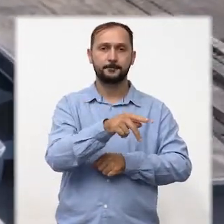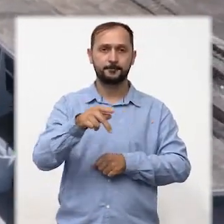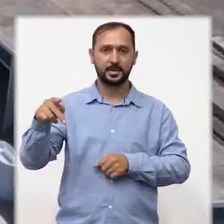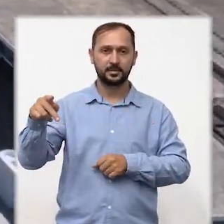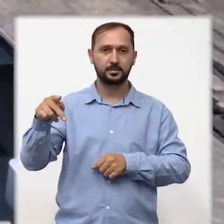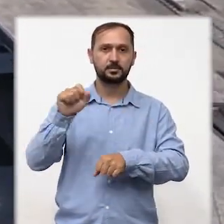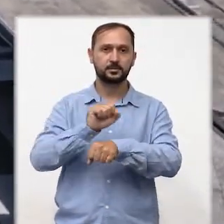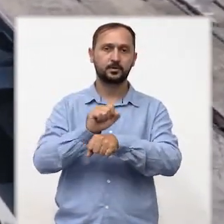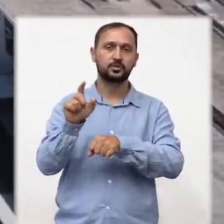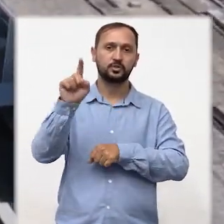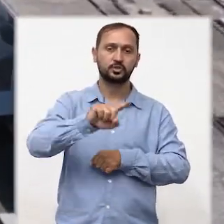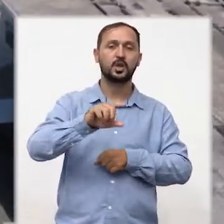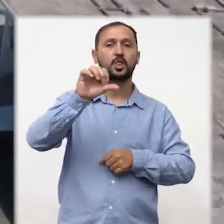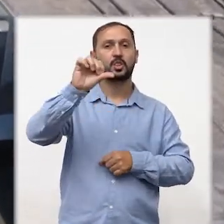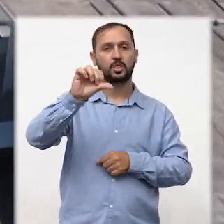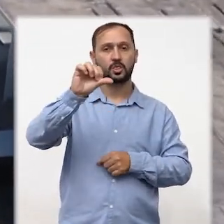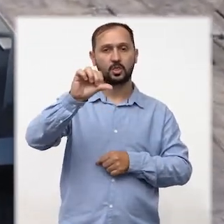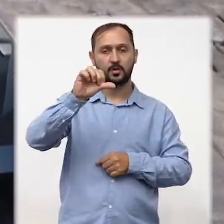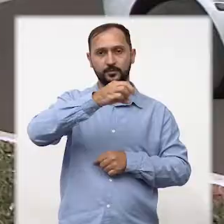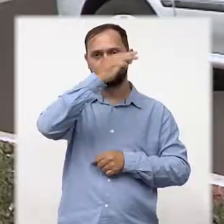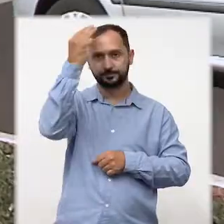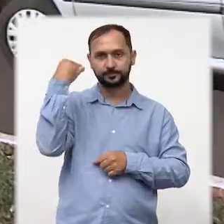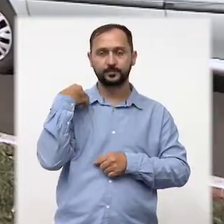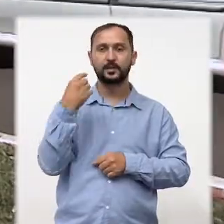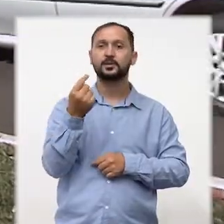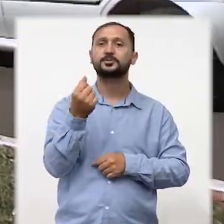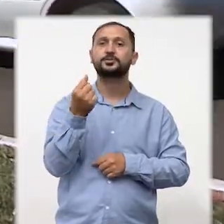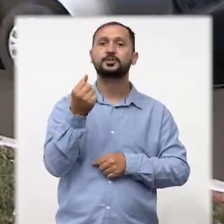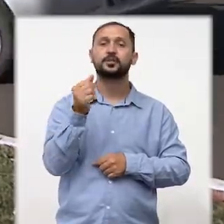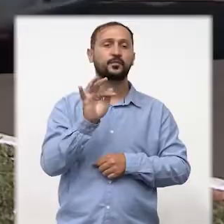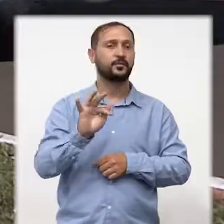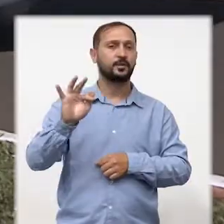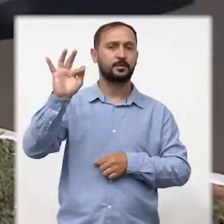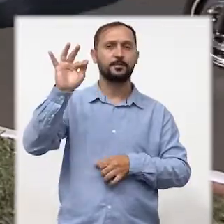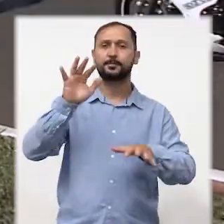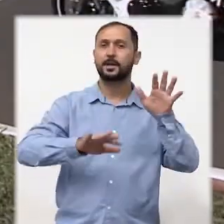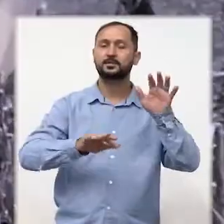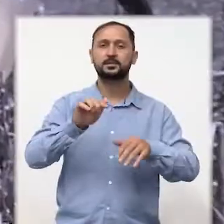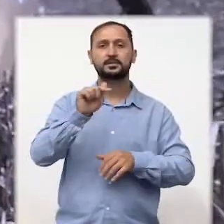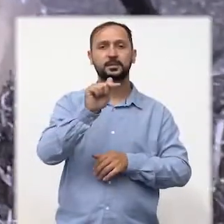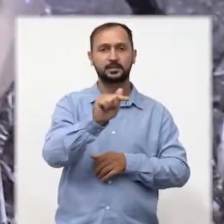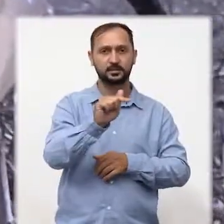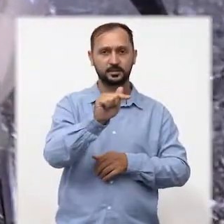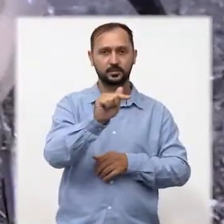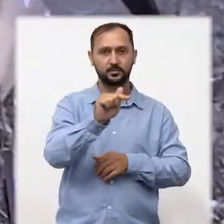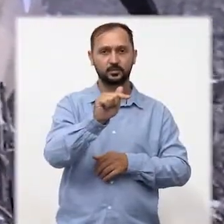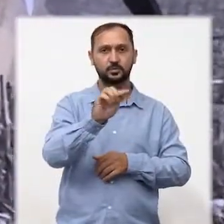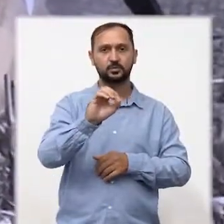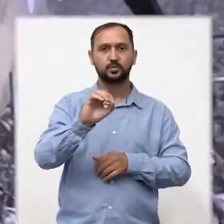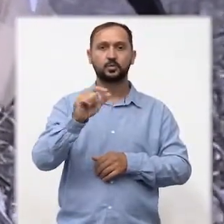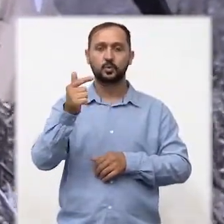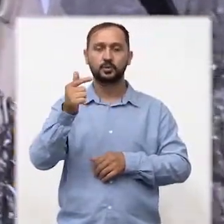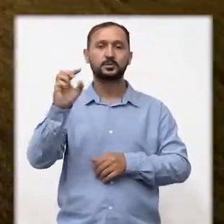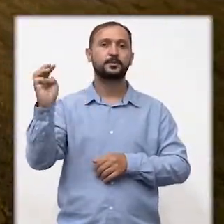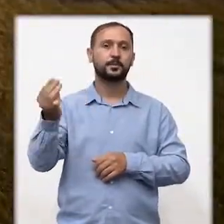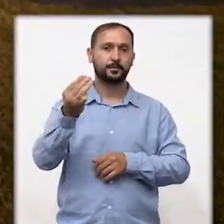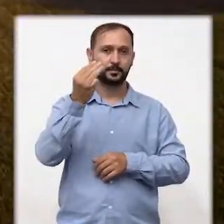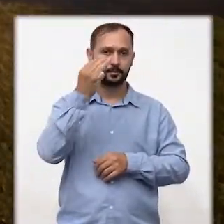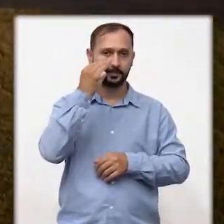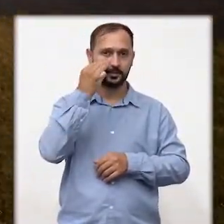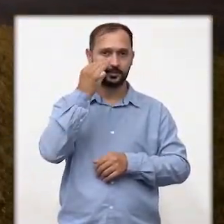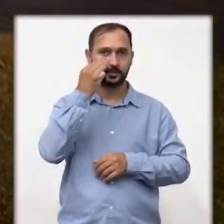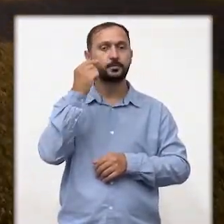da República desde o dia 9 de maio. Do total de verbas federais, cerca de 702 milhões devem